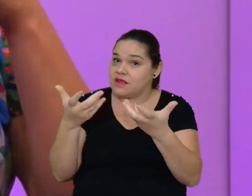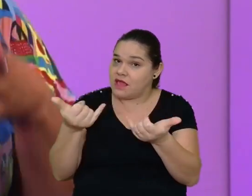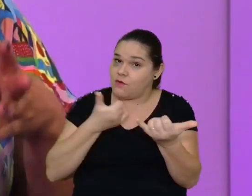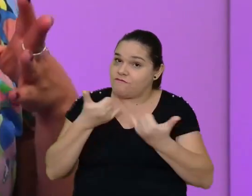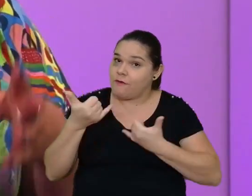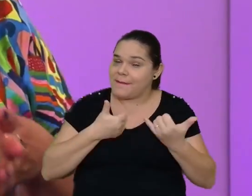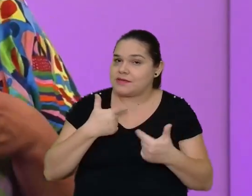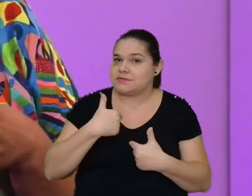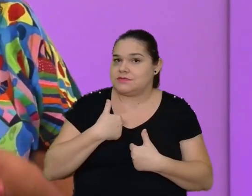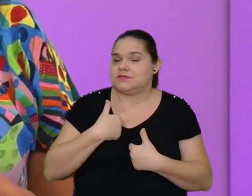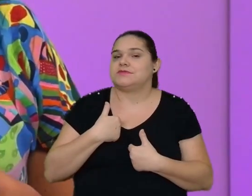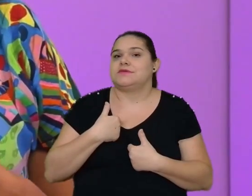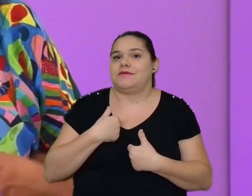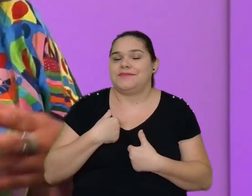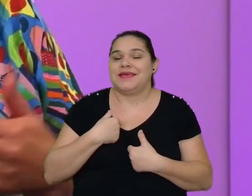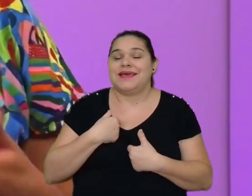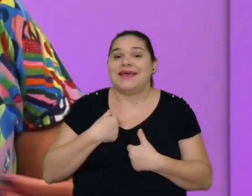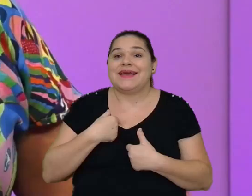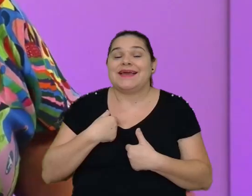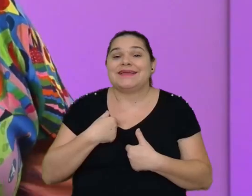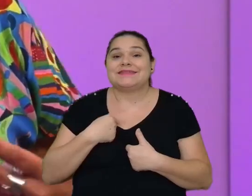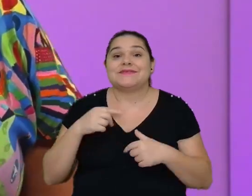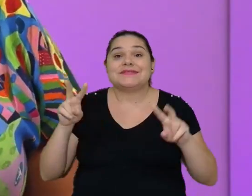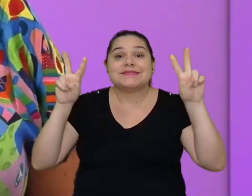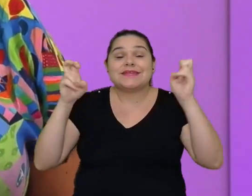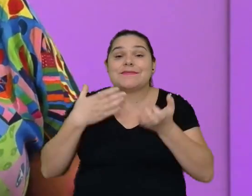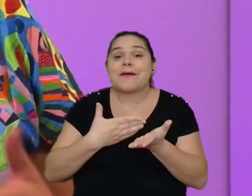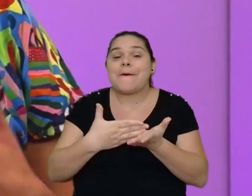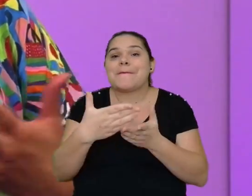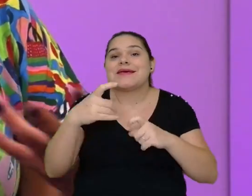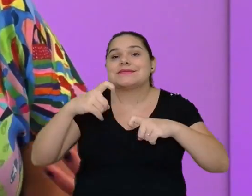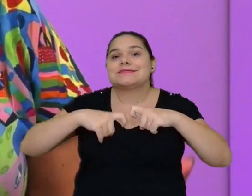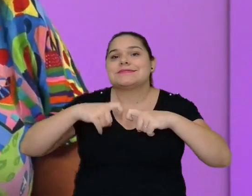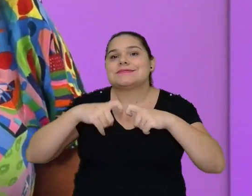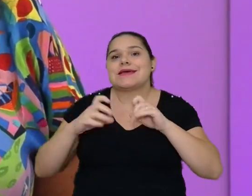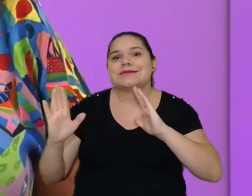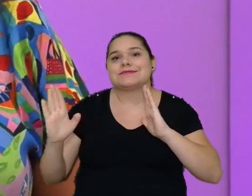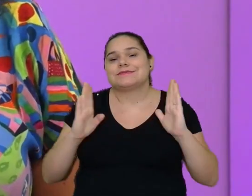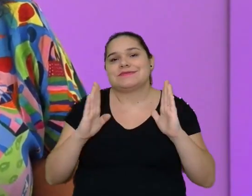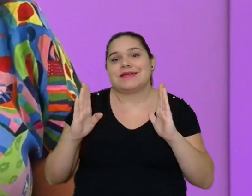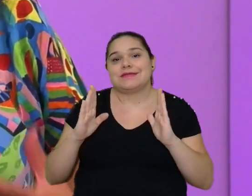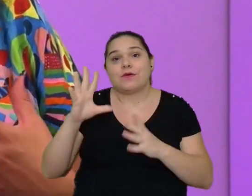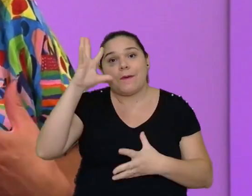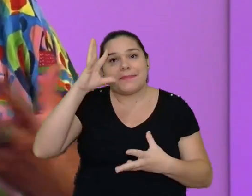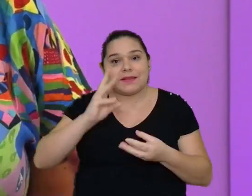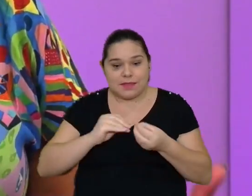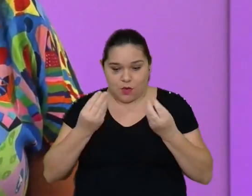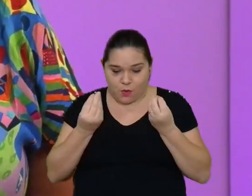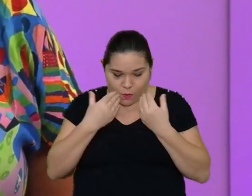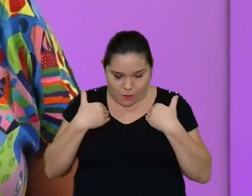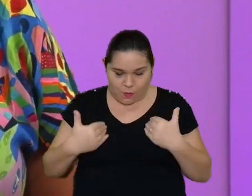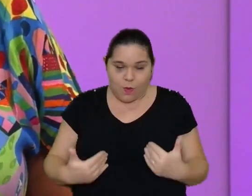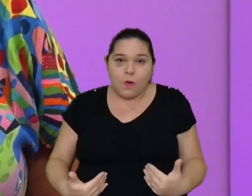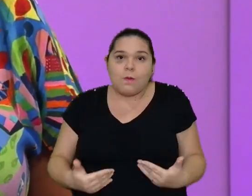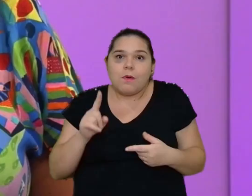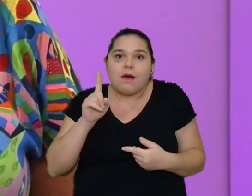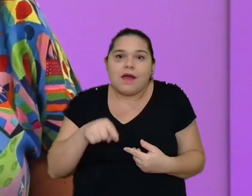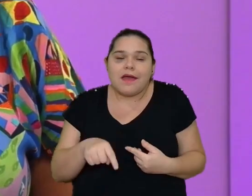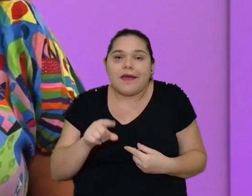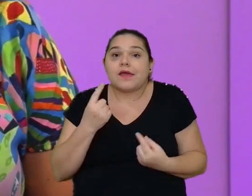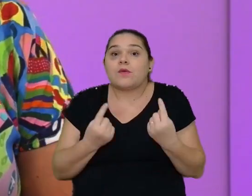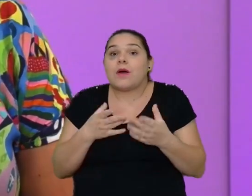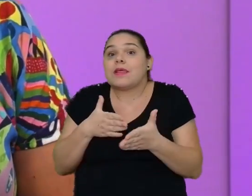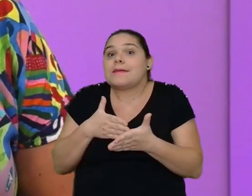falo, começa na sexualidade. De você entender o que é isso aqui dentro. Sim. Como é que o corpo funciona e quais são as limitações